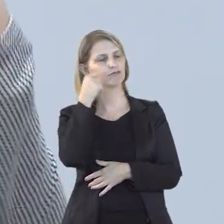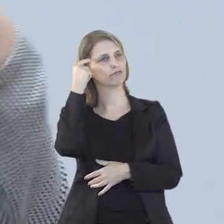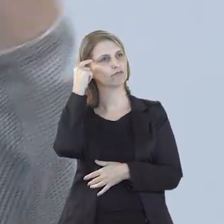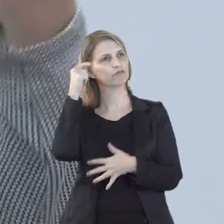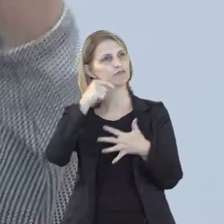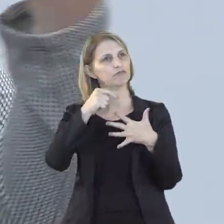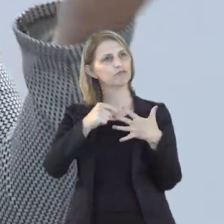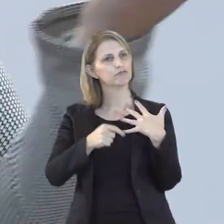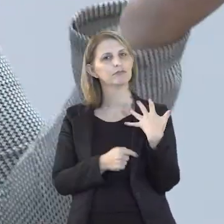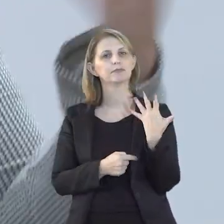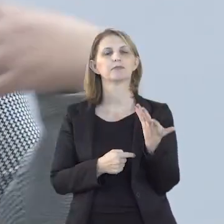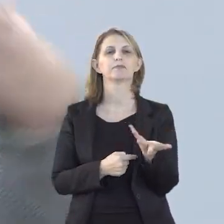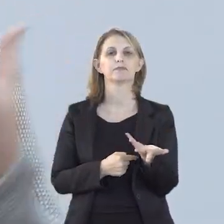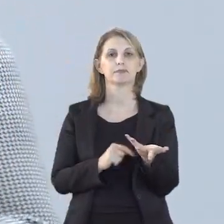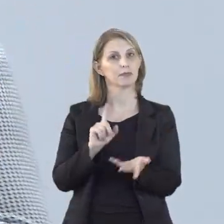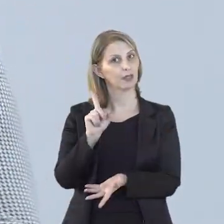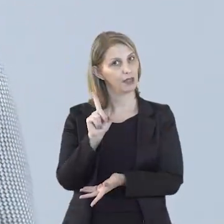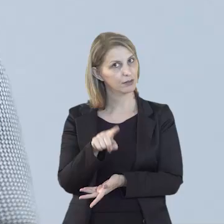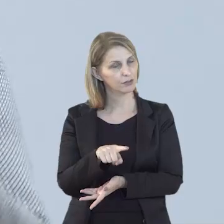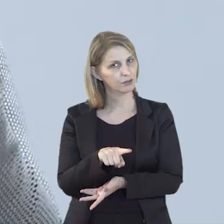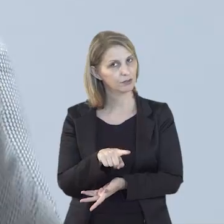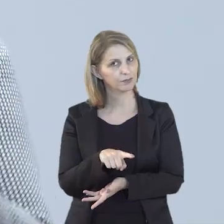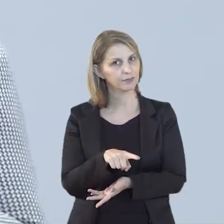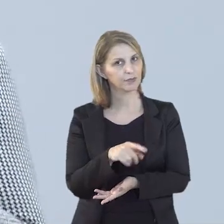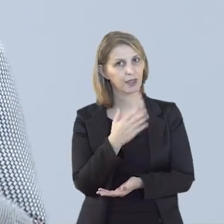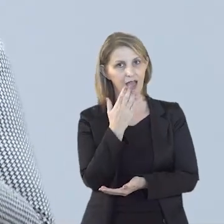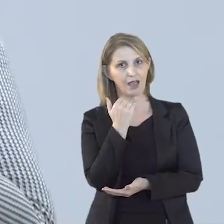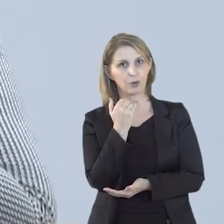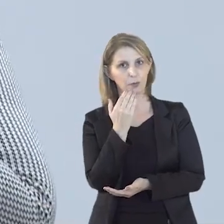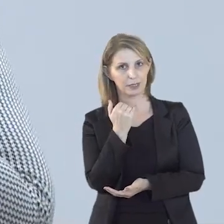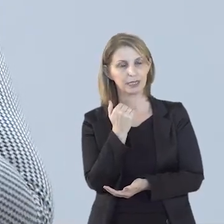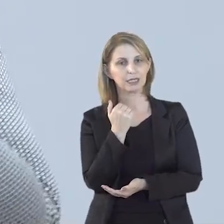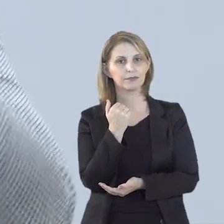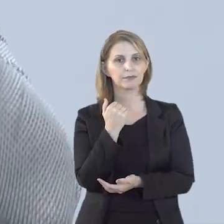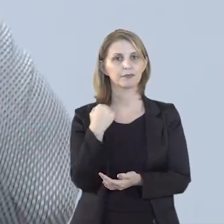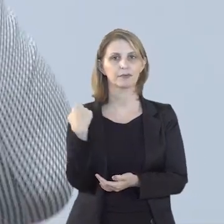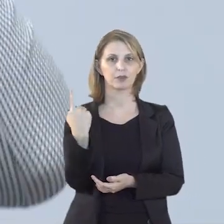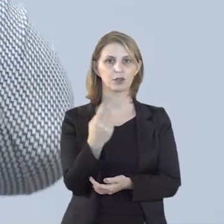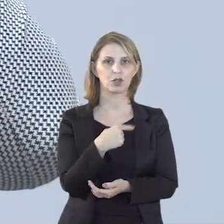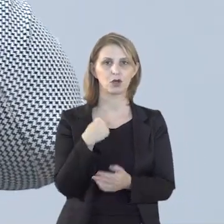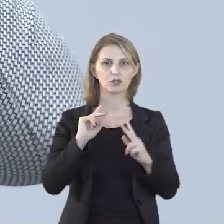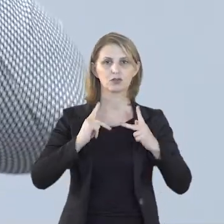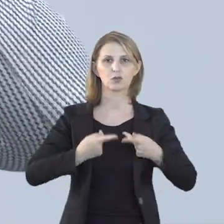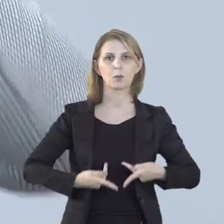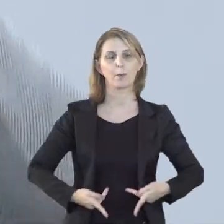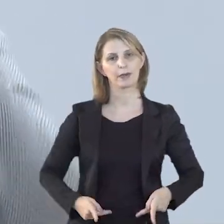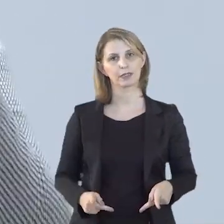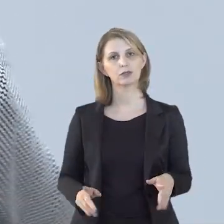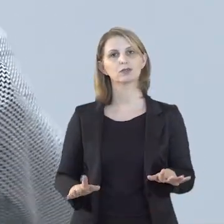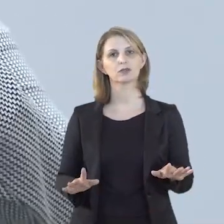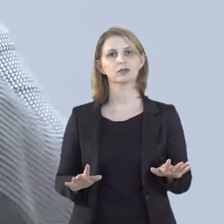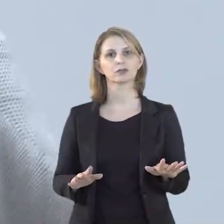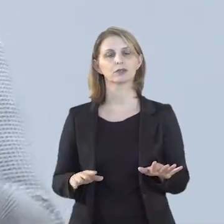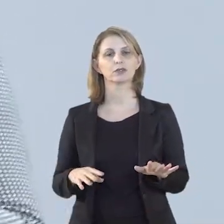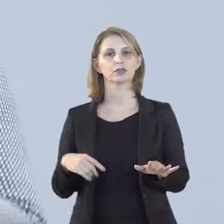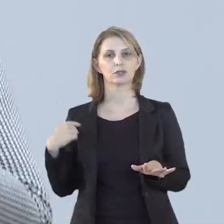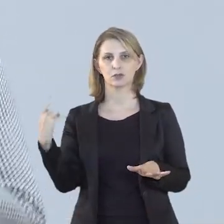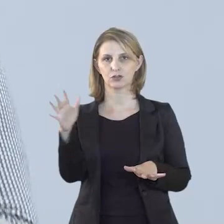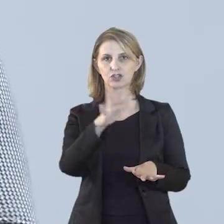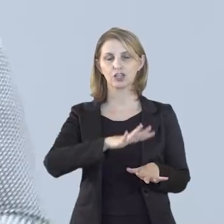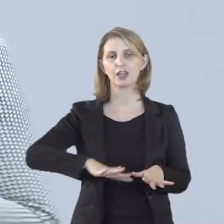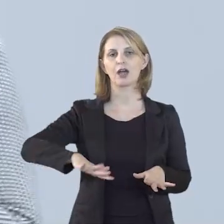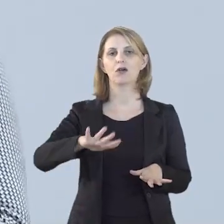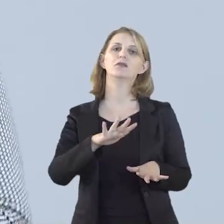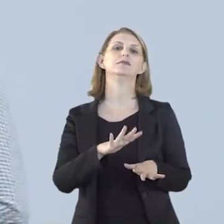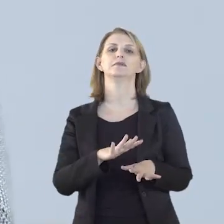fui pensando enquanto, né, você estava falando sobre a afetividade, as emoções. E é isso mesmo, né? O alimento,